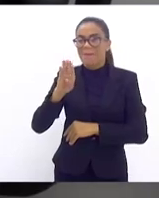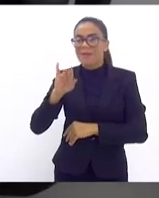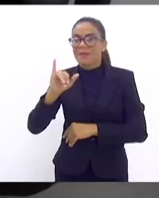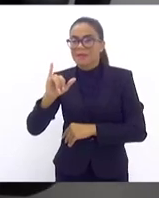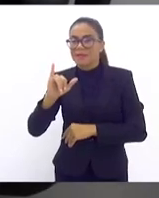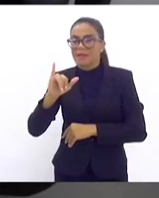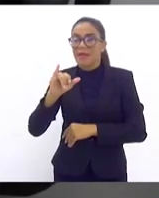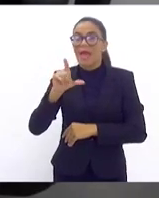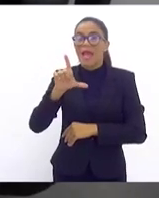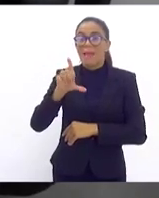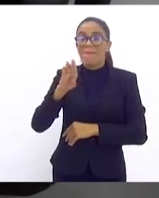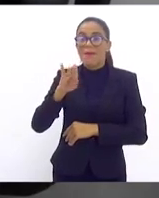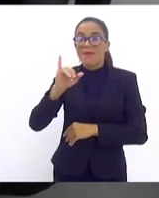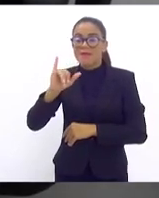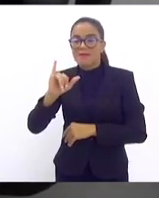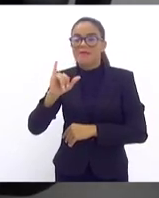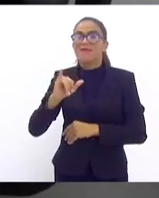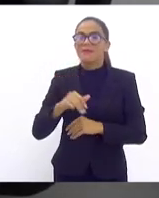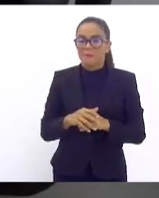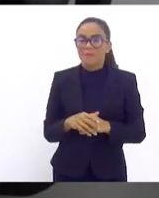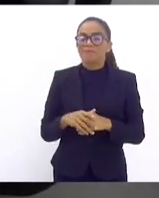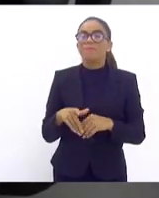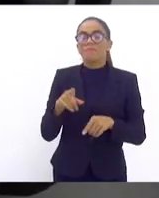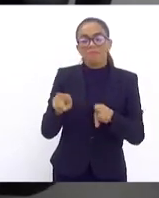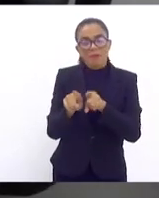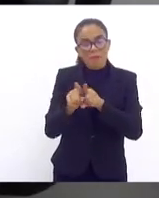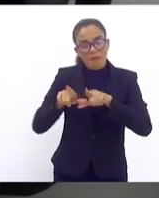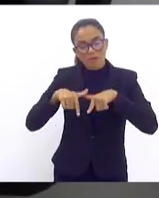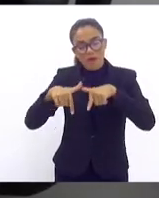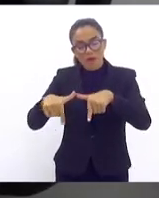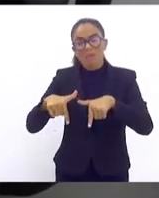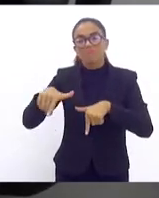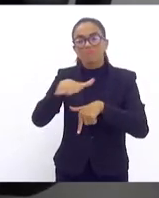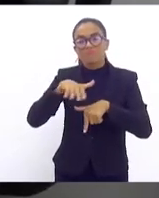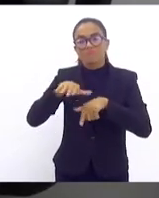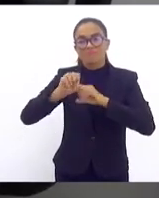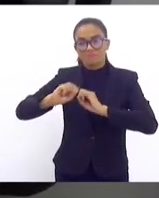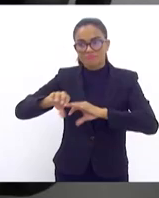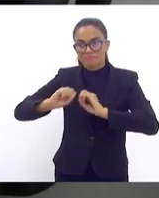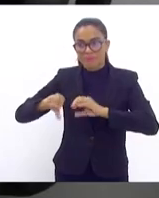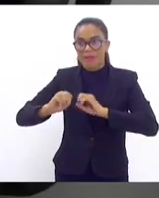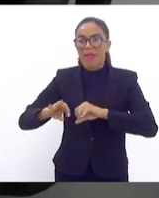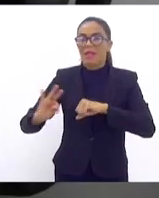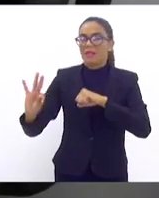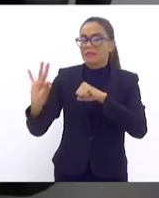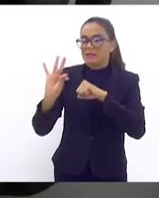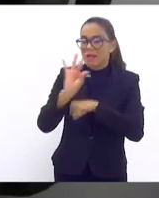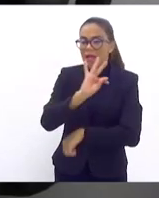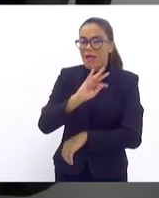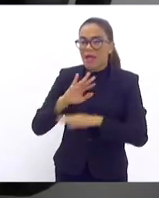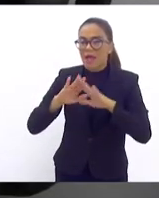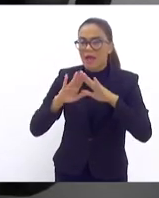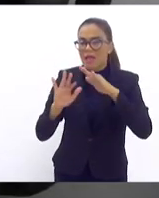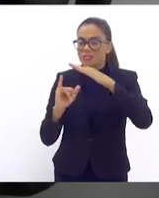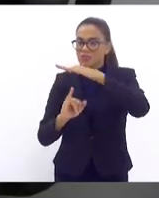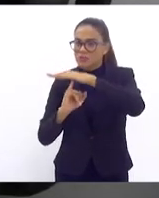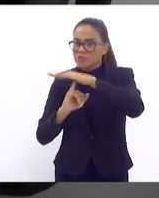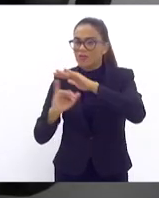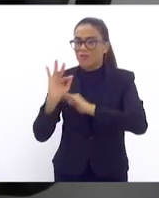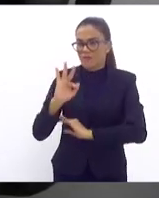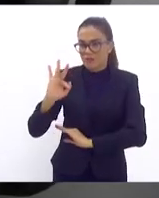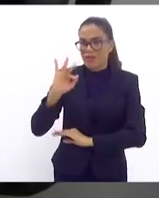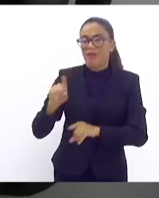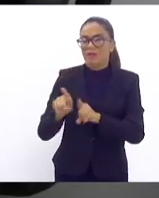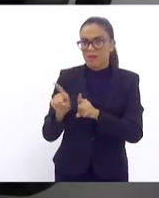altas habilidades, mas esse é um debate hoje muito importante no campo educacional, na FAETEC, na SEDUC, esse debate existe,